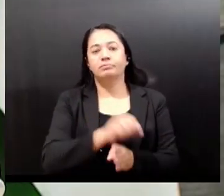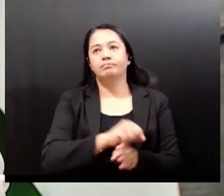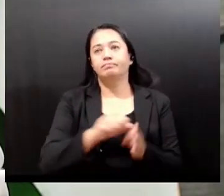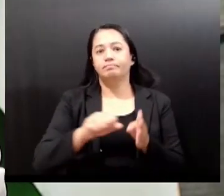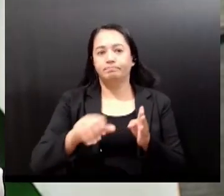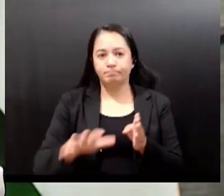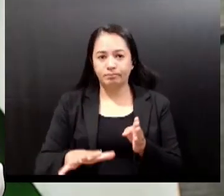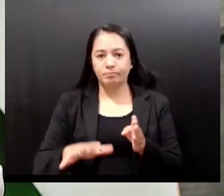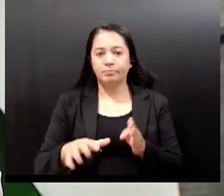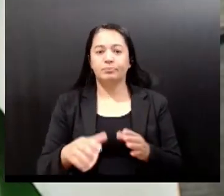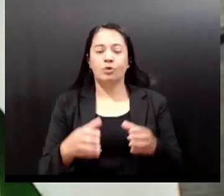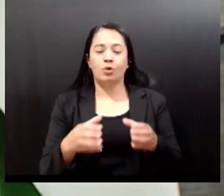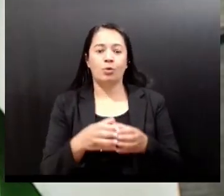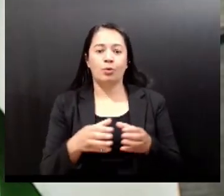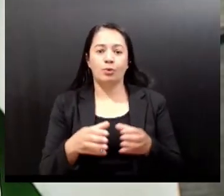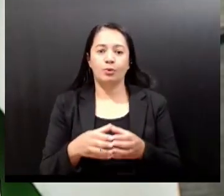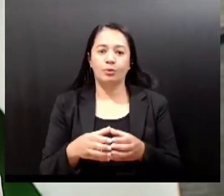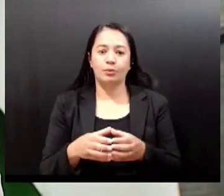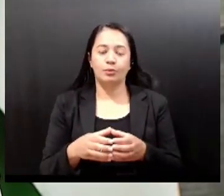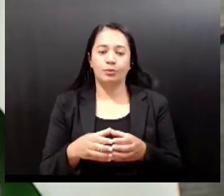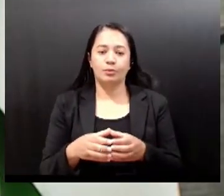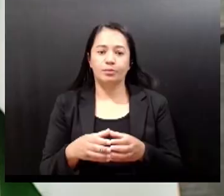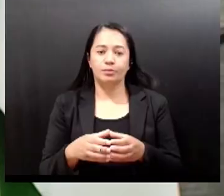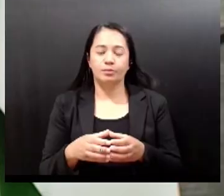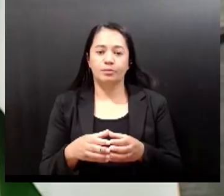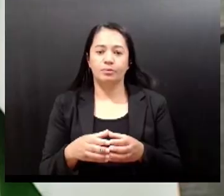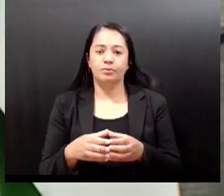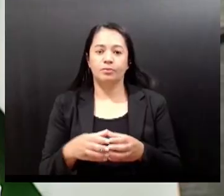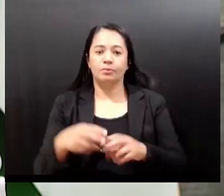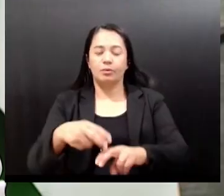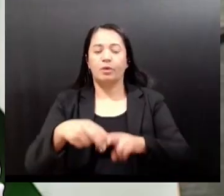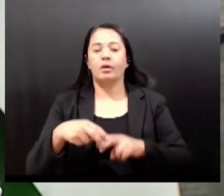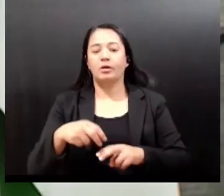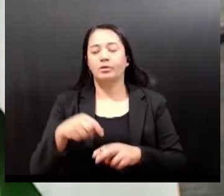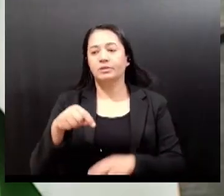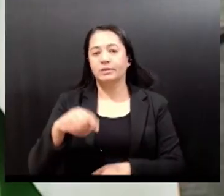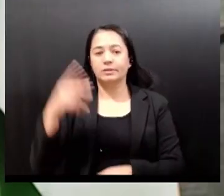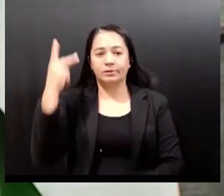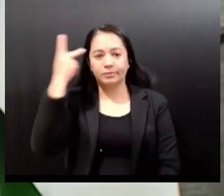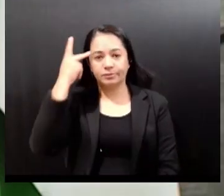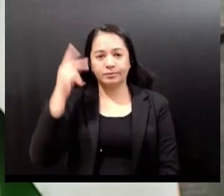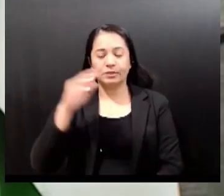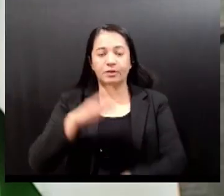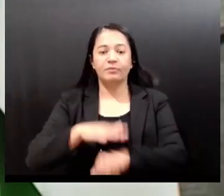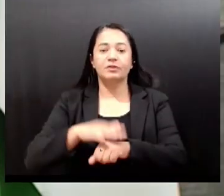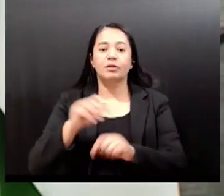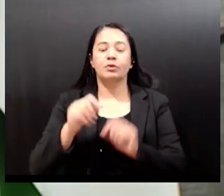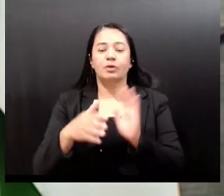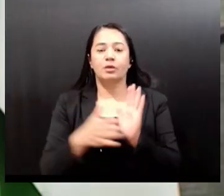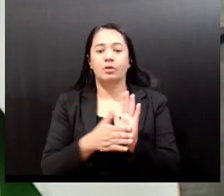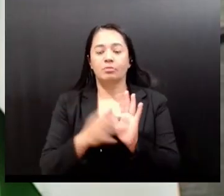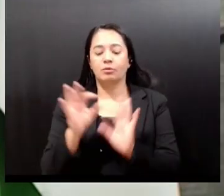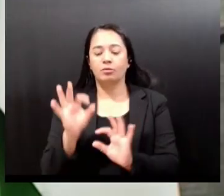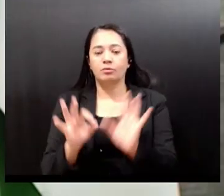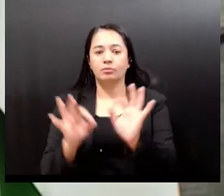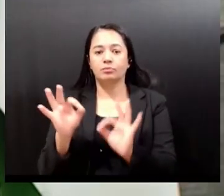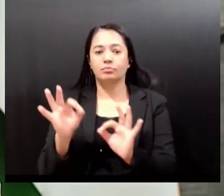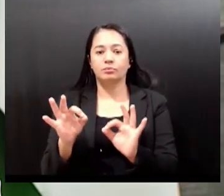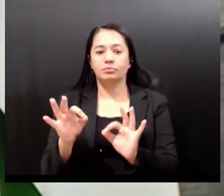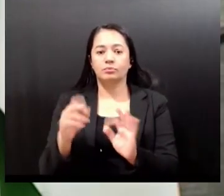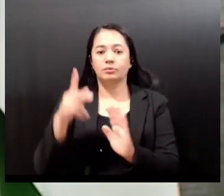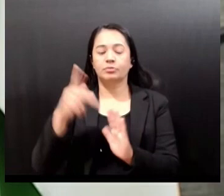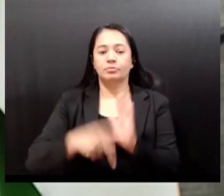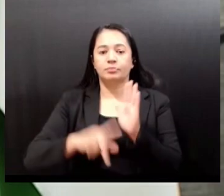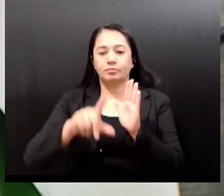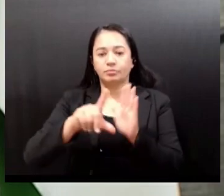Frente pela Palestina aqui do Estado de São Paulo, fizeram a proposta, a elaboração desse projeto de lei para que